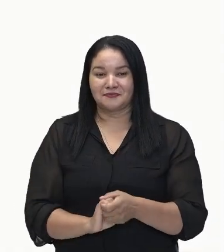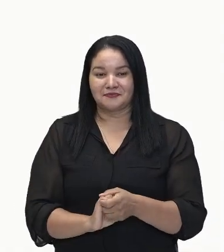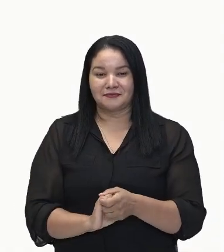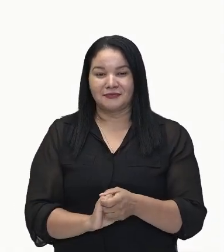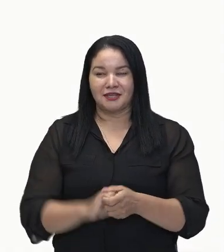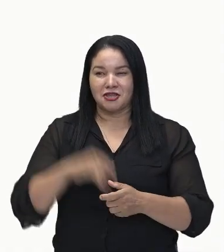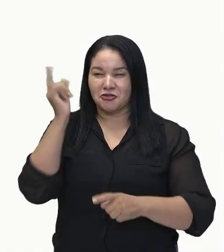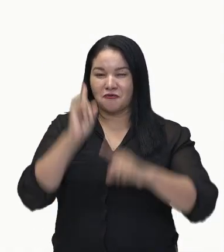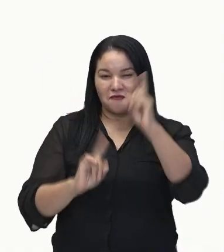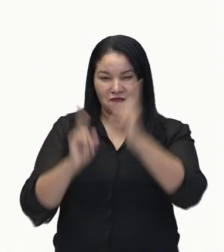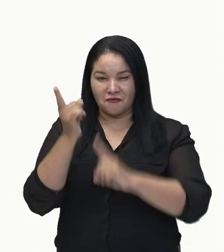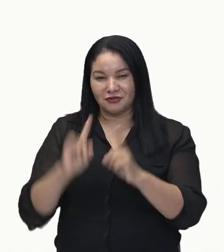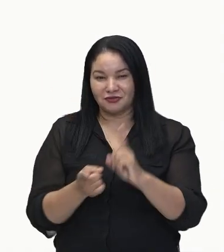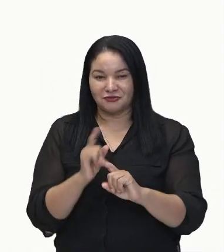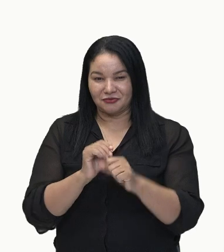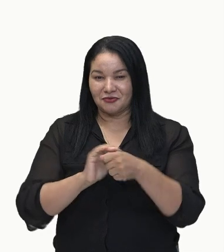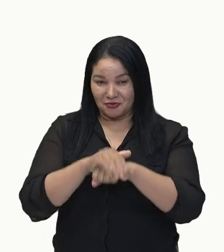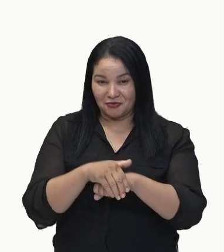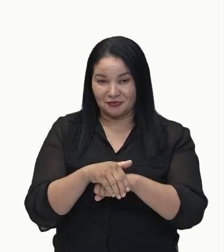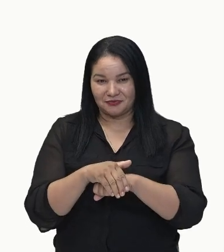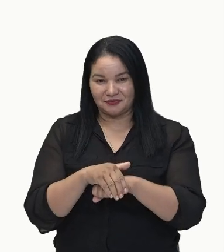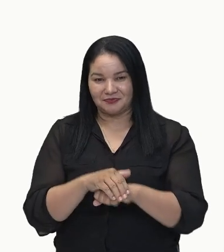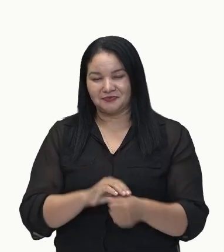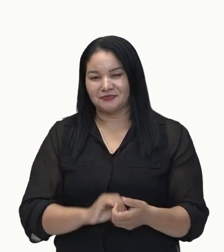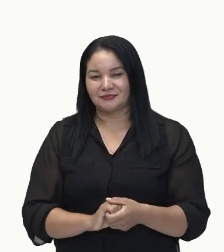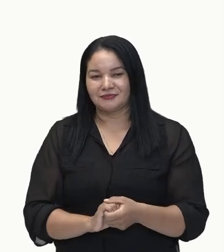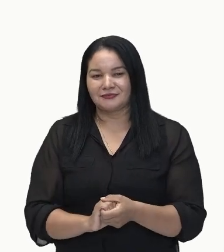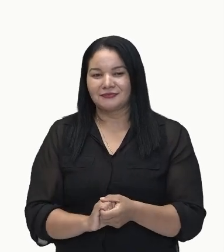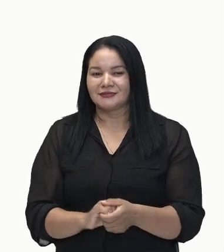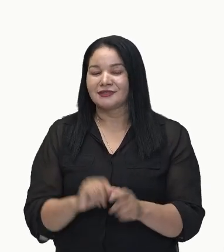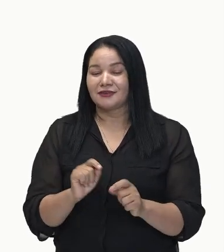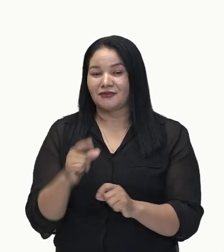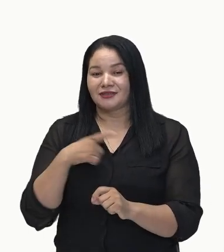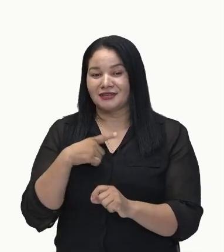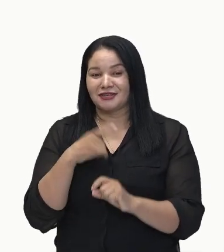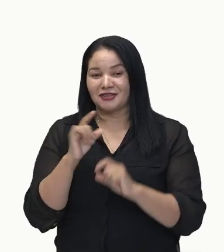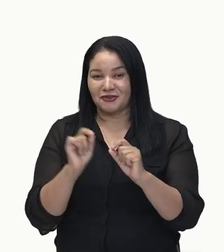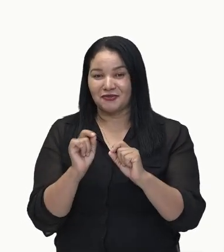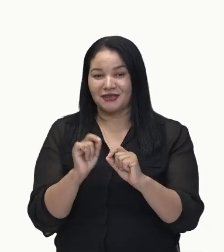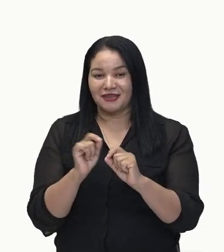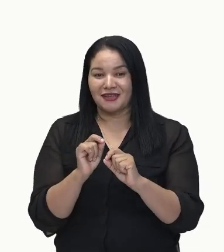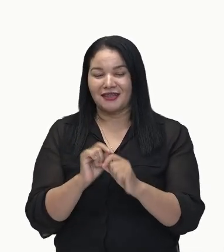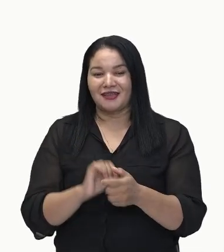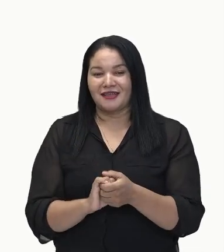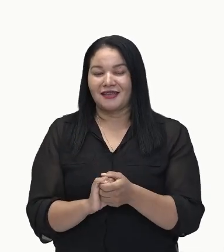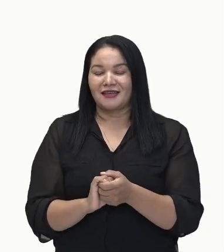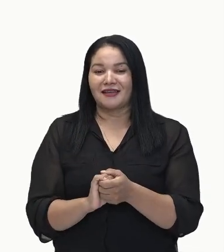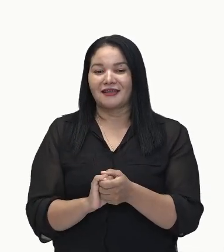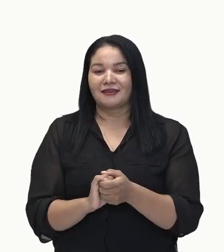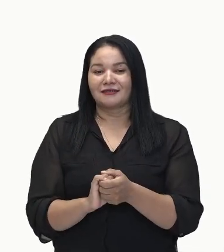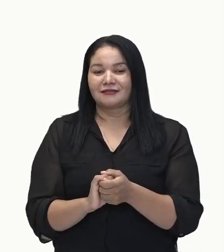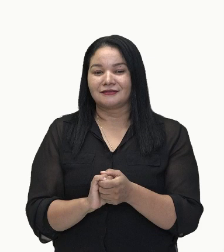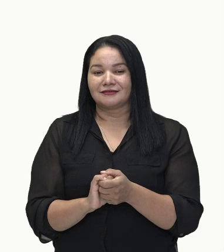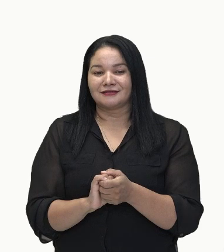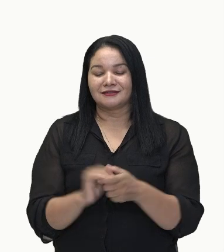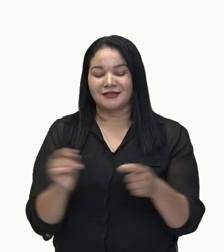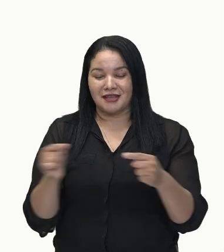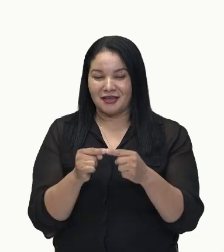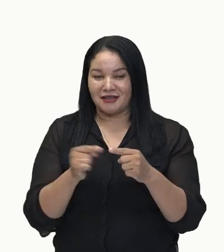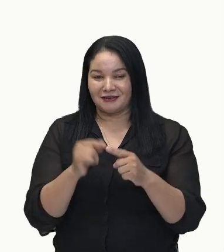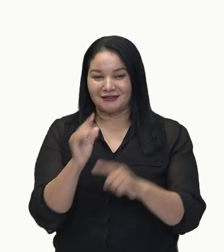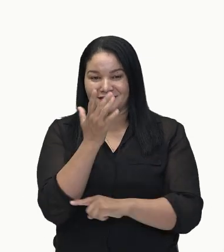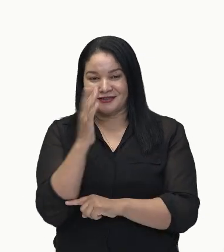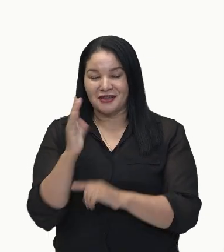Trovejou durante a noite. Temos aí um verbo indicando fenômeno da natureza. Se